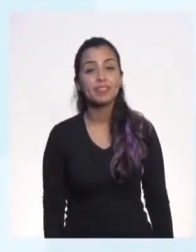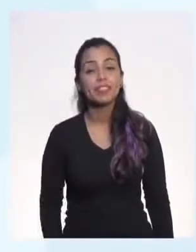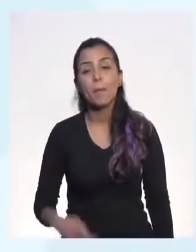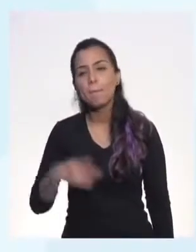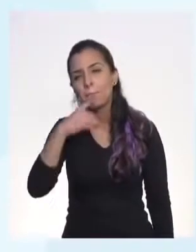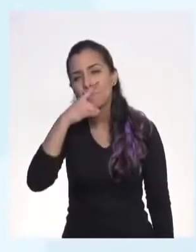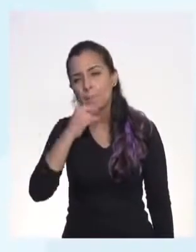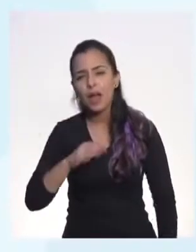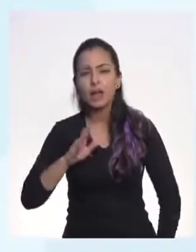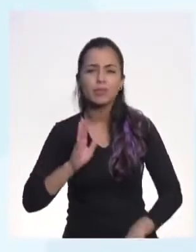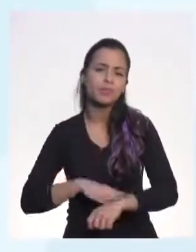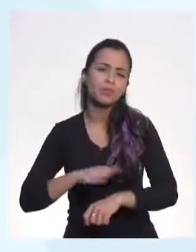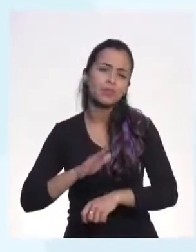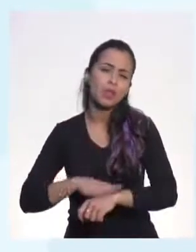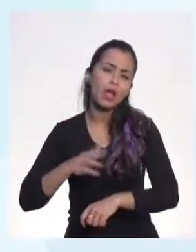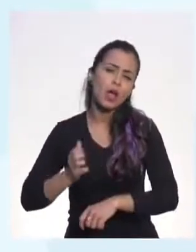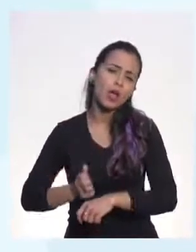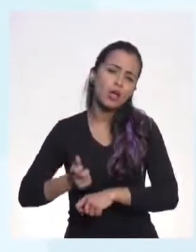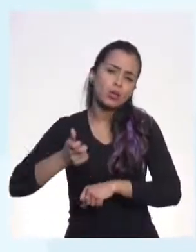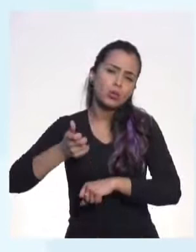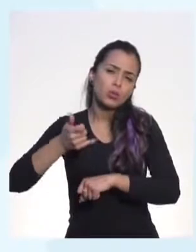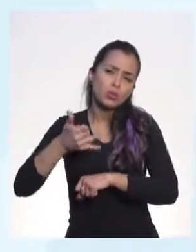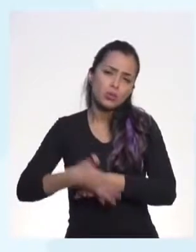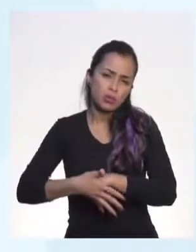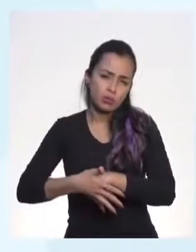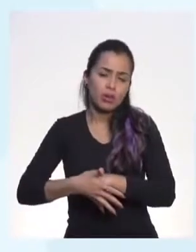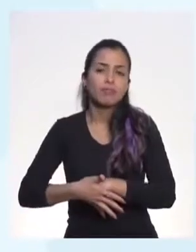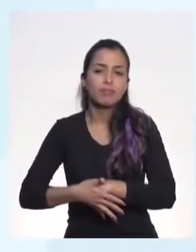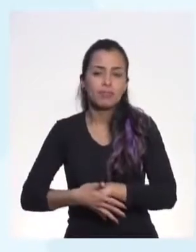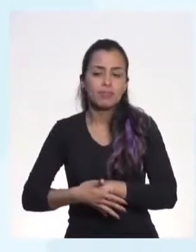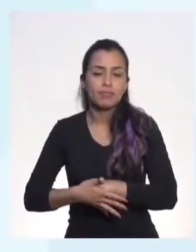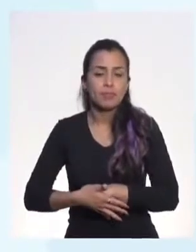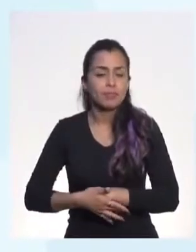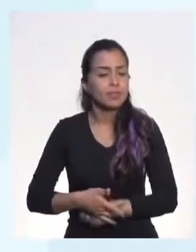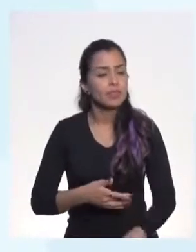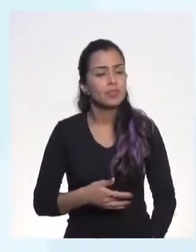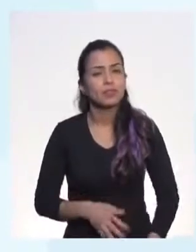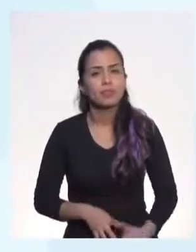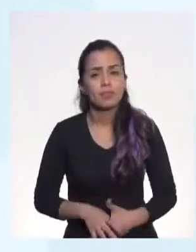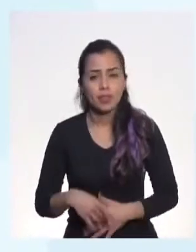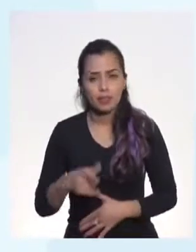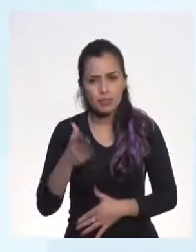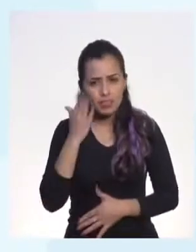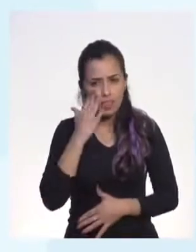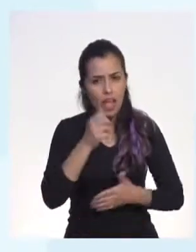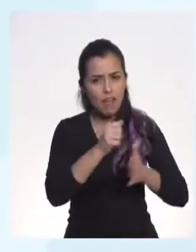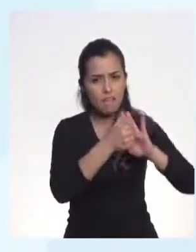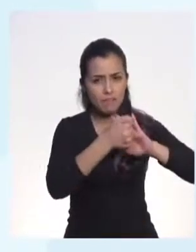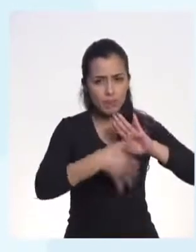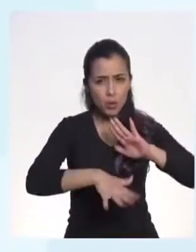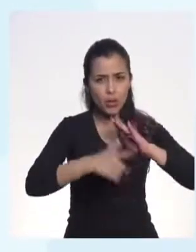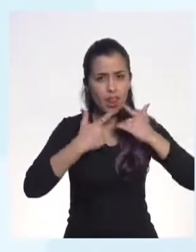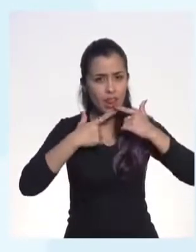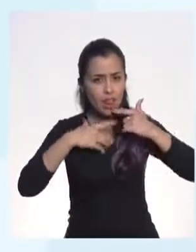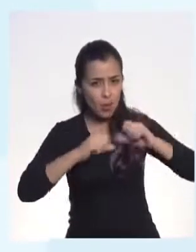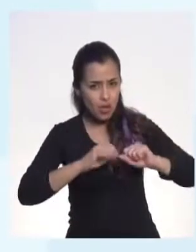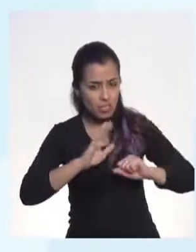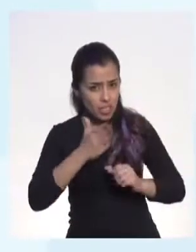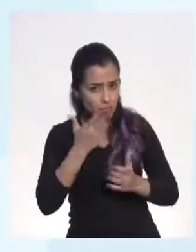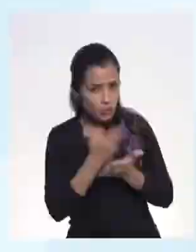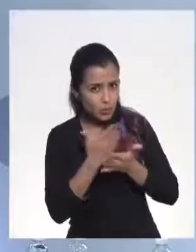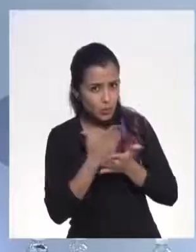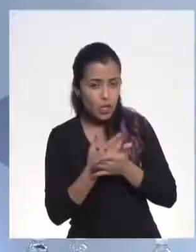vez de colocar a palavra tempo a gente e põe que ele existe ela responde Mas se vocês estudaram figura de linguagem porque na terça-feira a gente vai